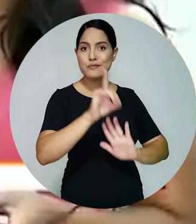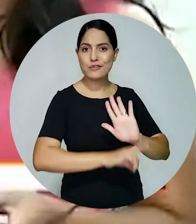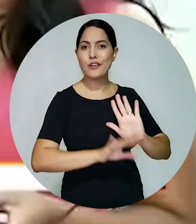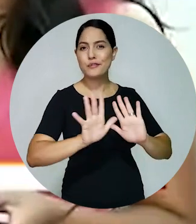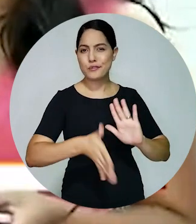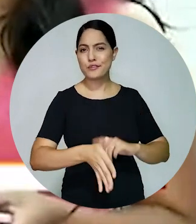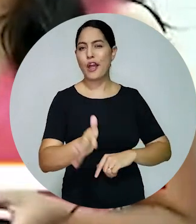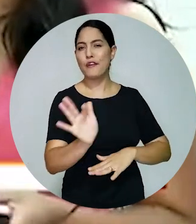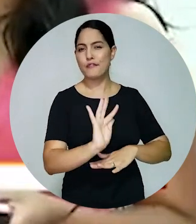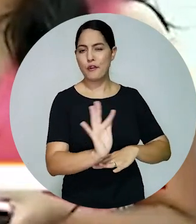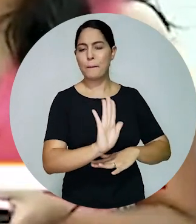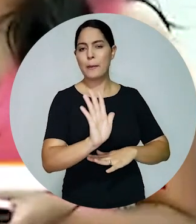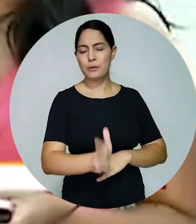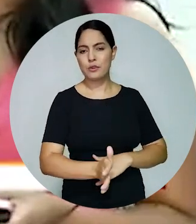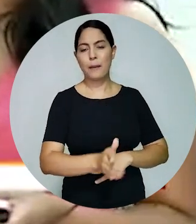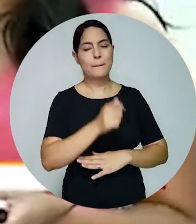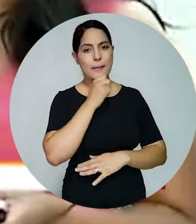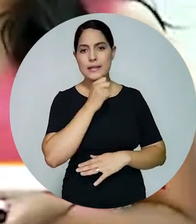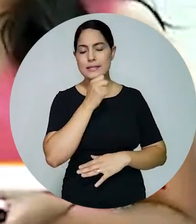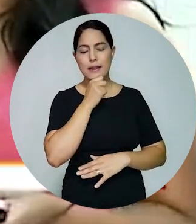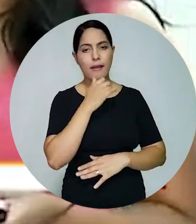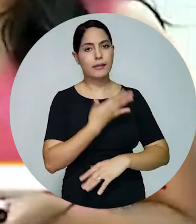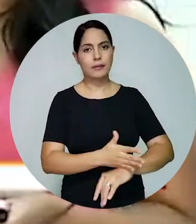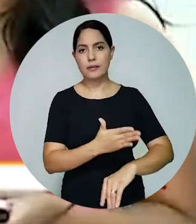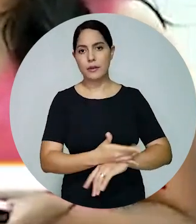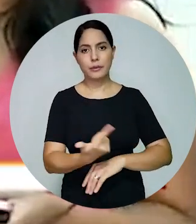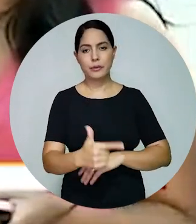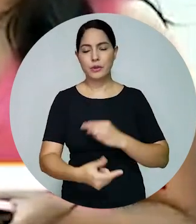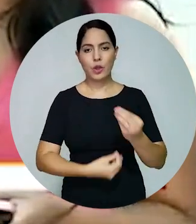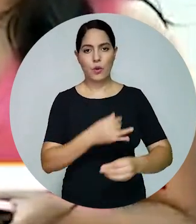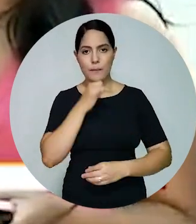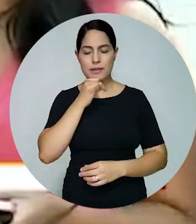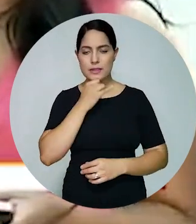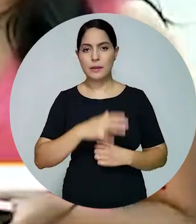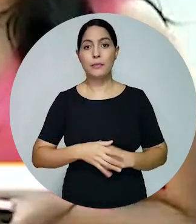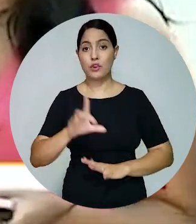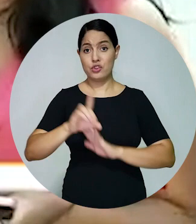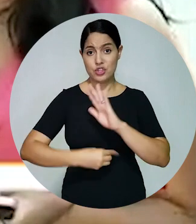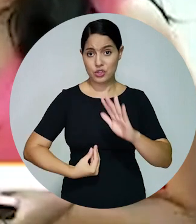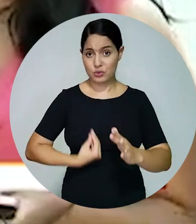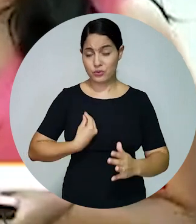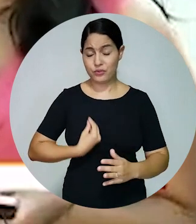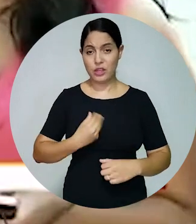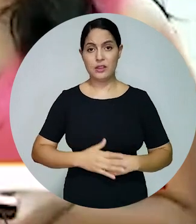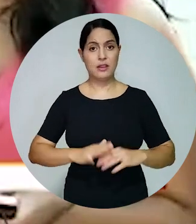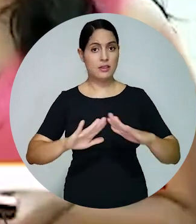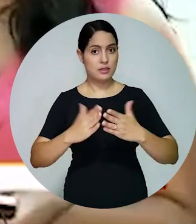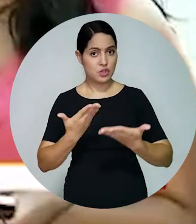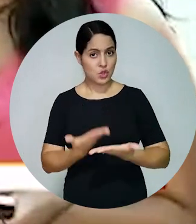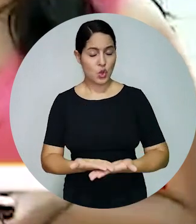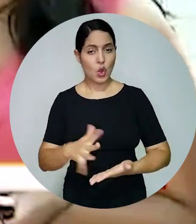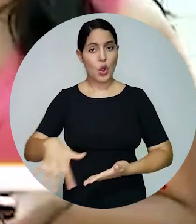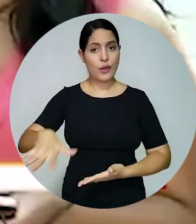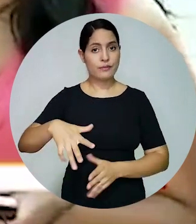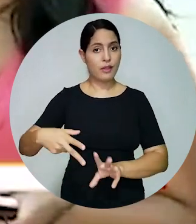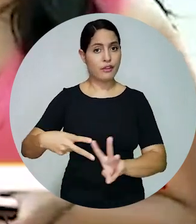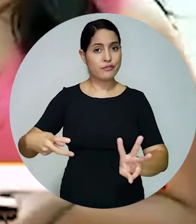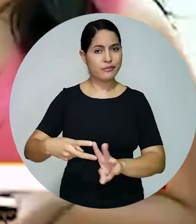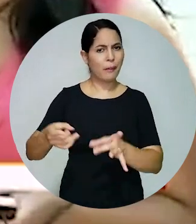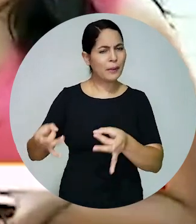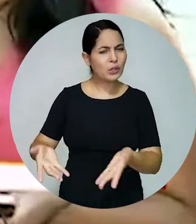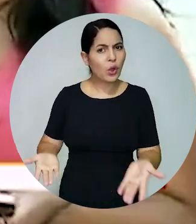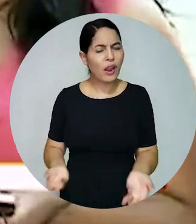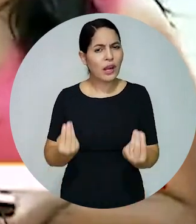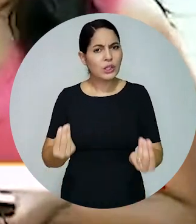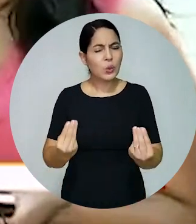direitos que estão formalizados, mas ainda não são colocados em prática. O direito à vida, o direito à educação, as escolas indígenas estão